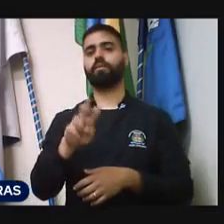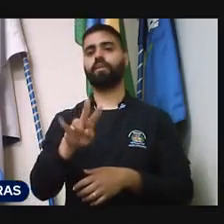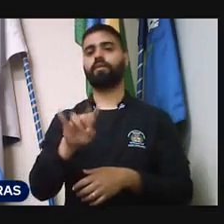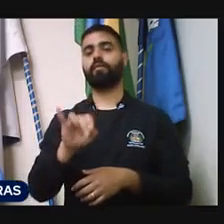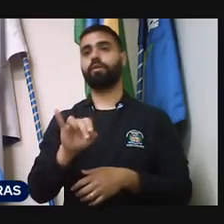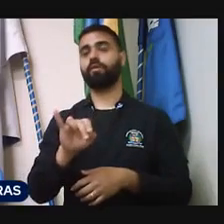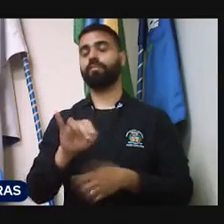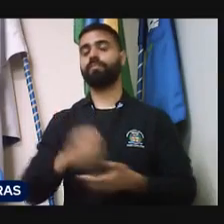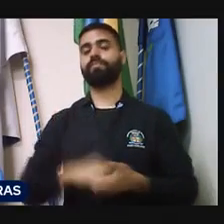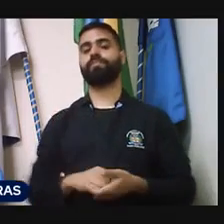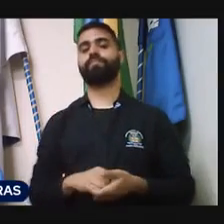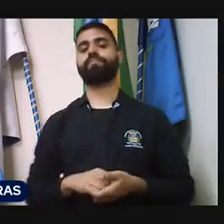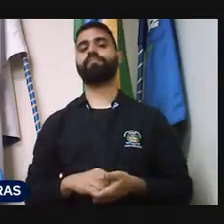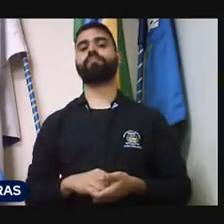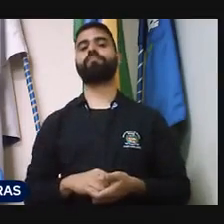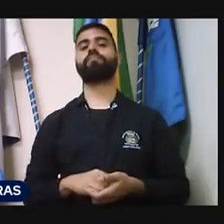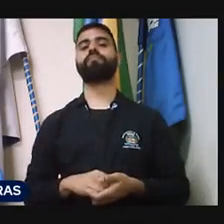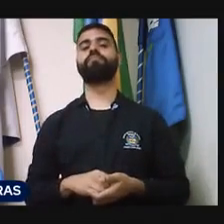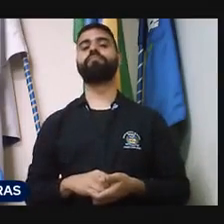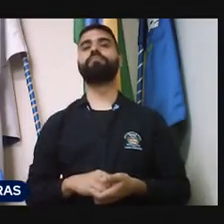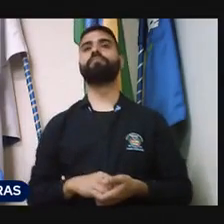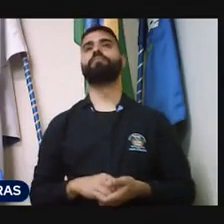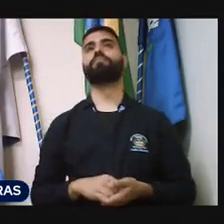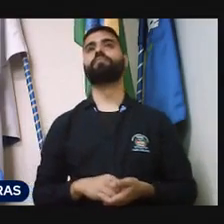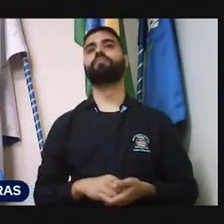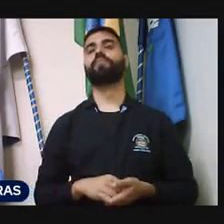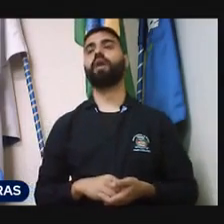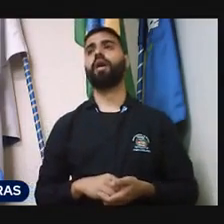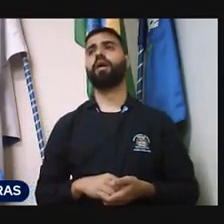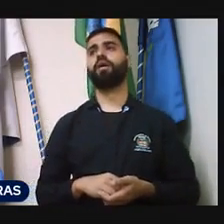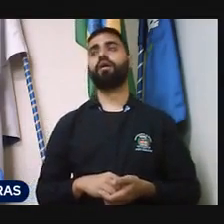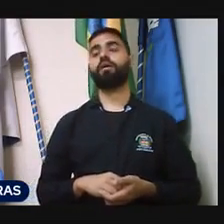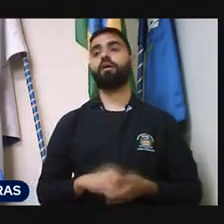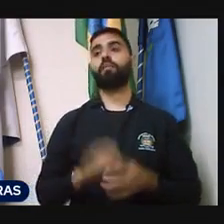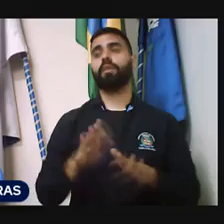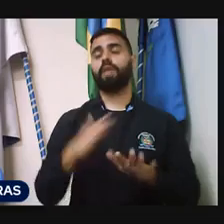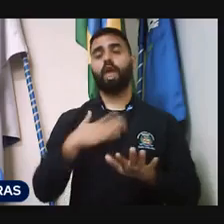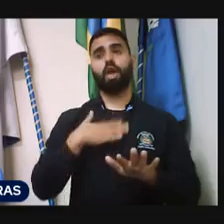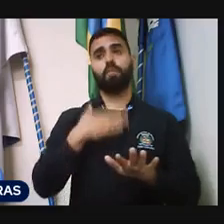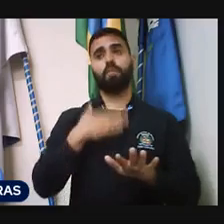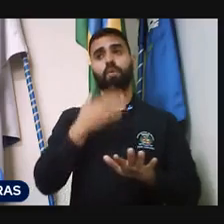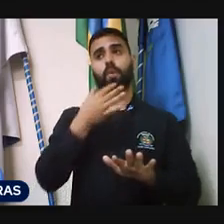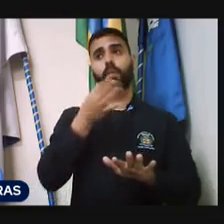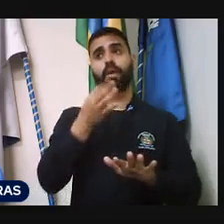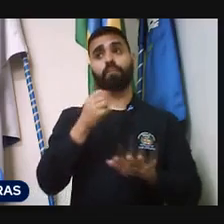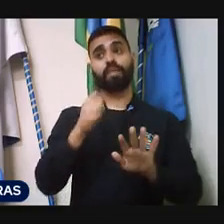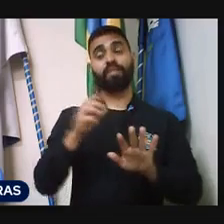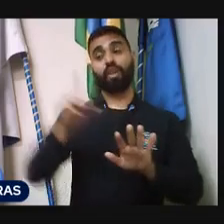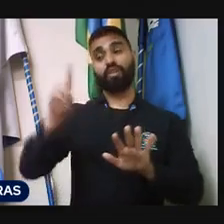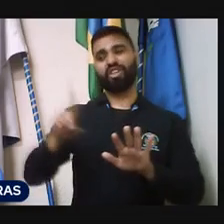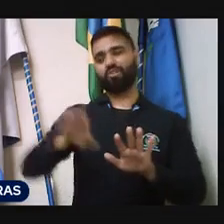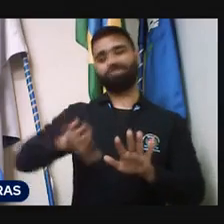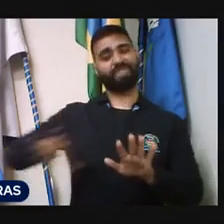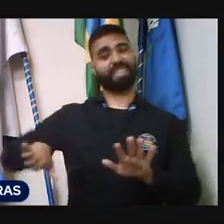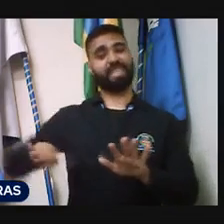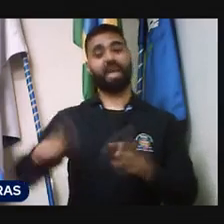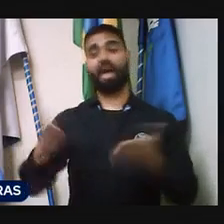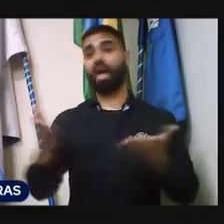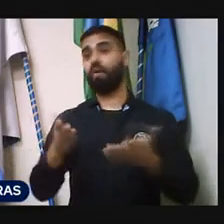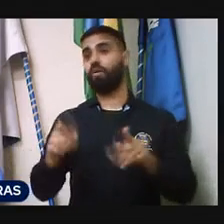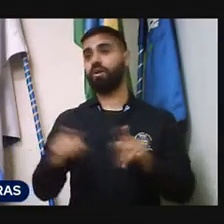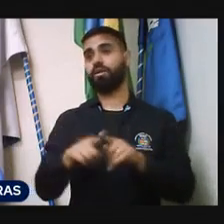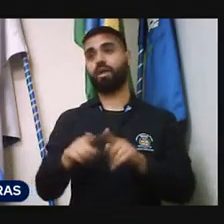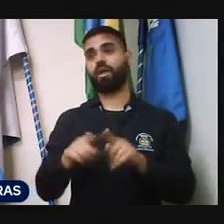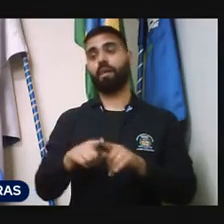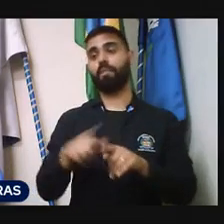sinceramente é com a minha humilde opinião o seu diretor deveria ser afastado agora então foi